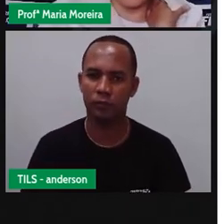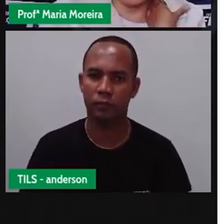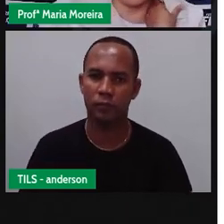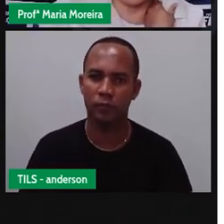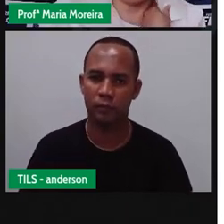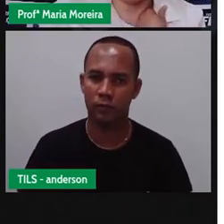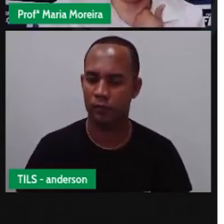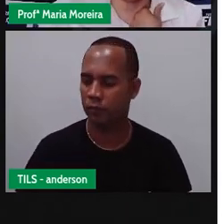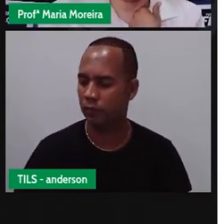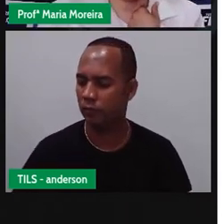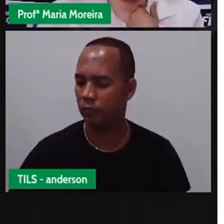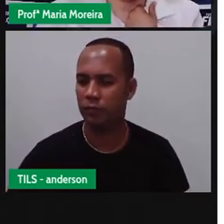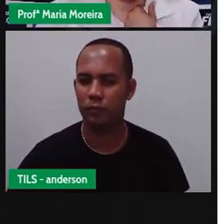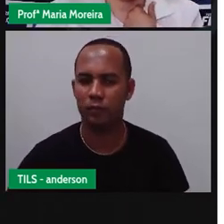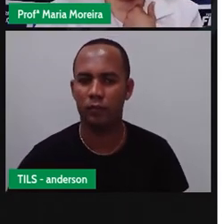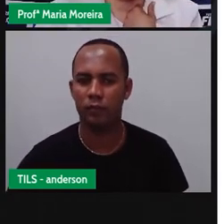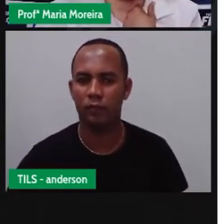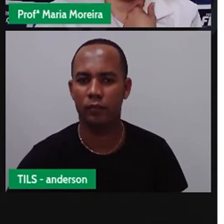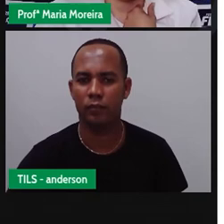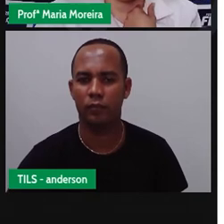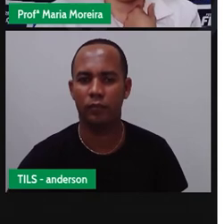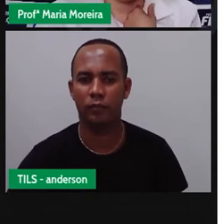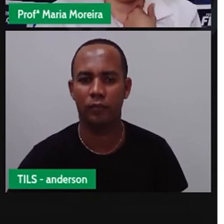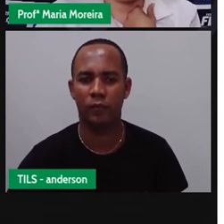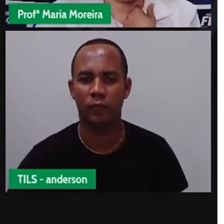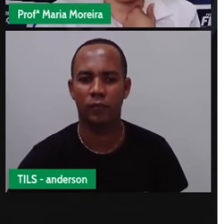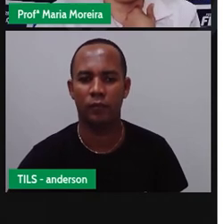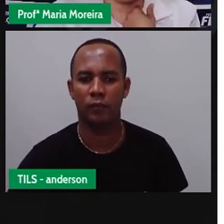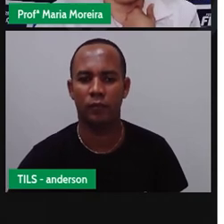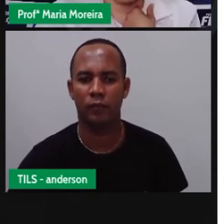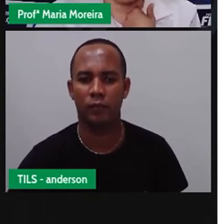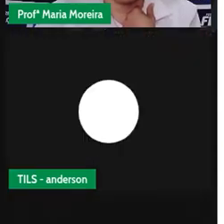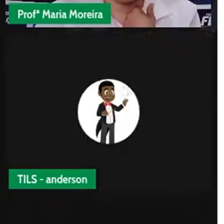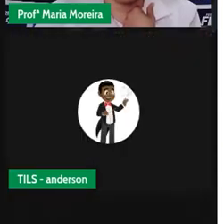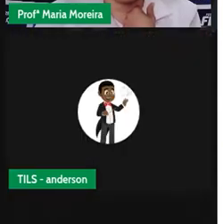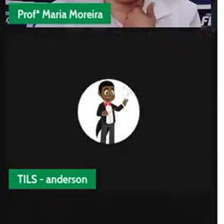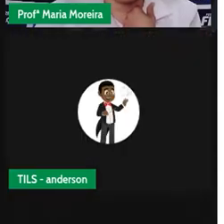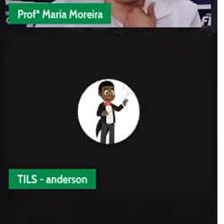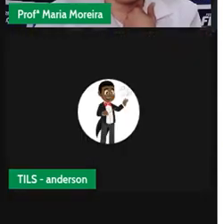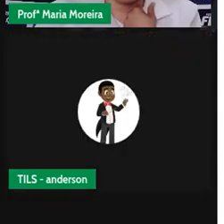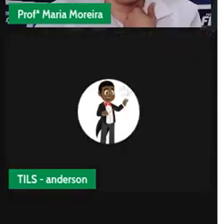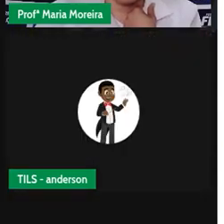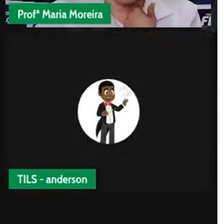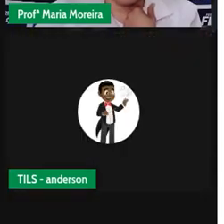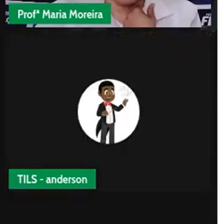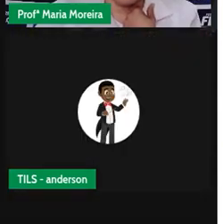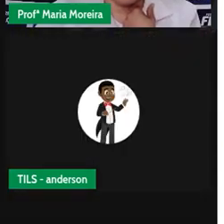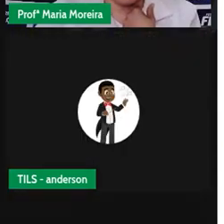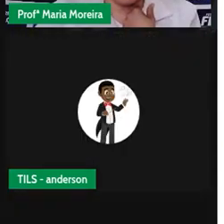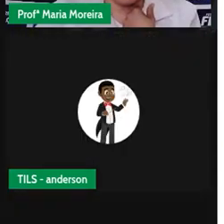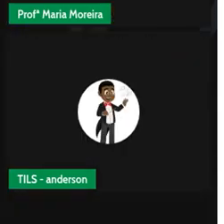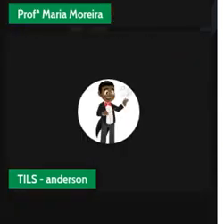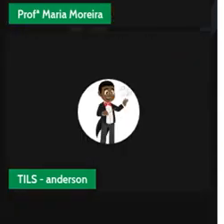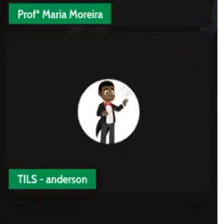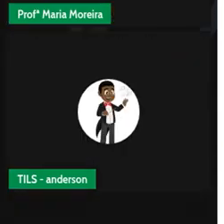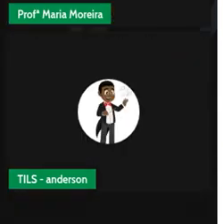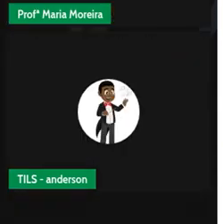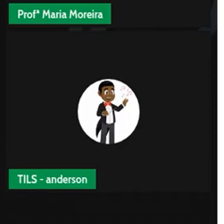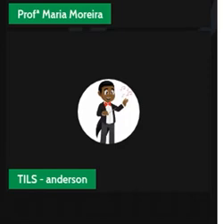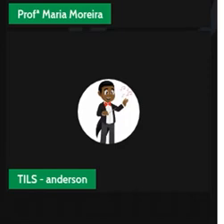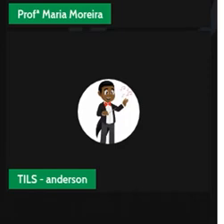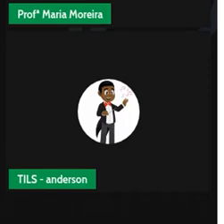aqui para ele certo é o som da letra